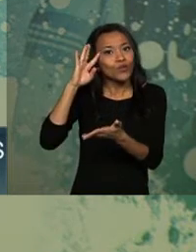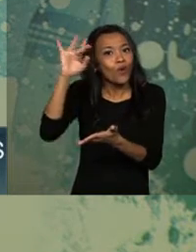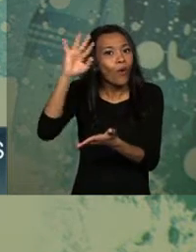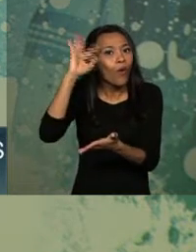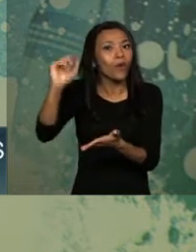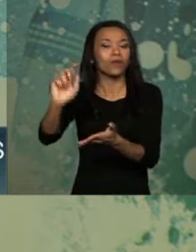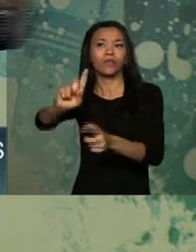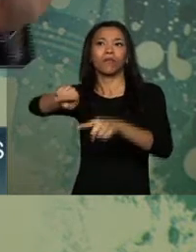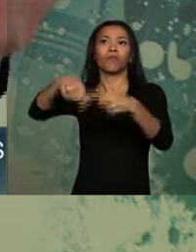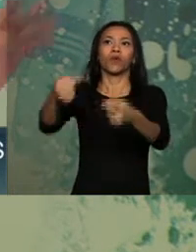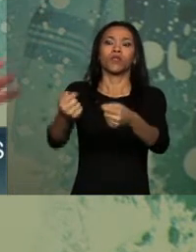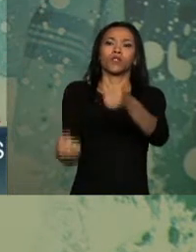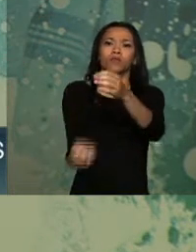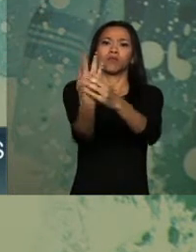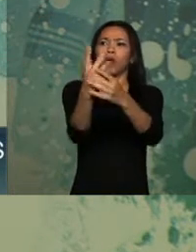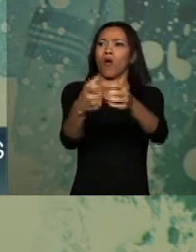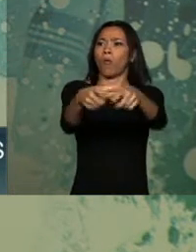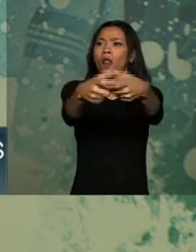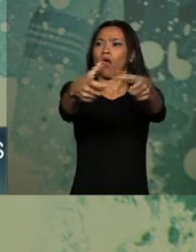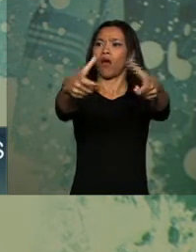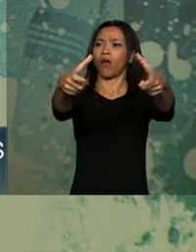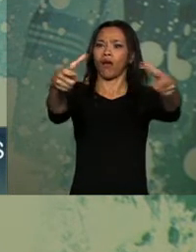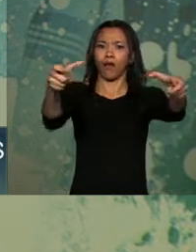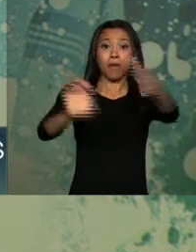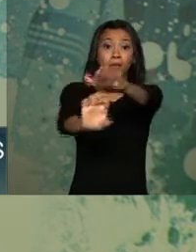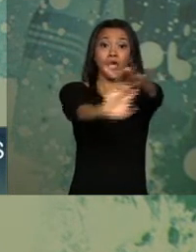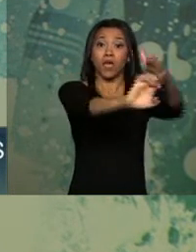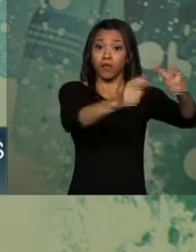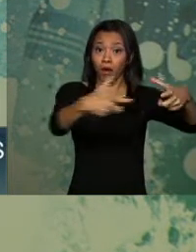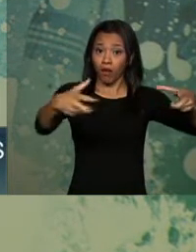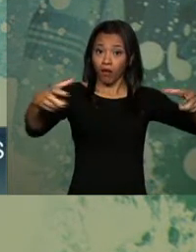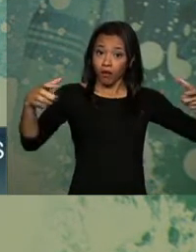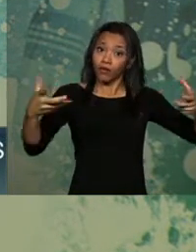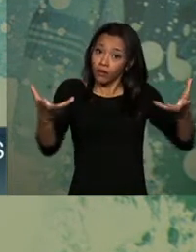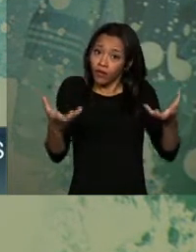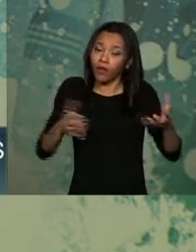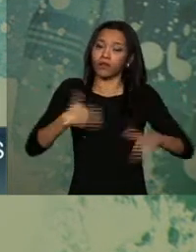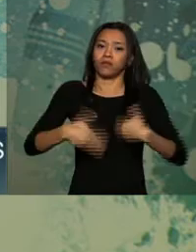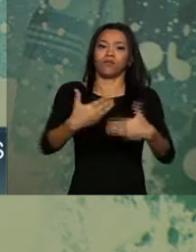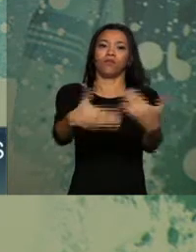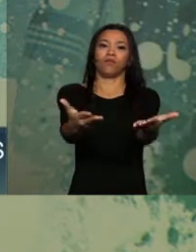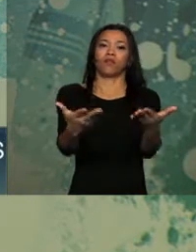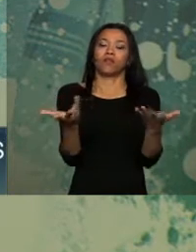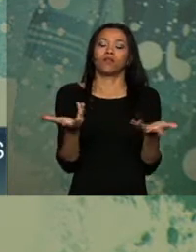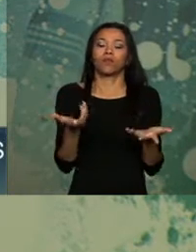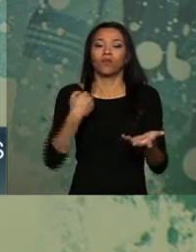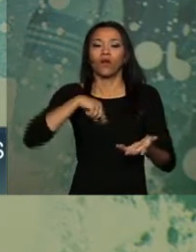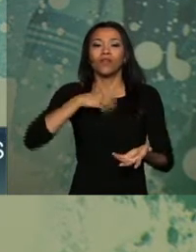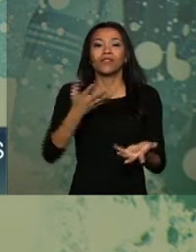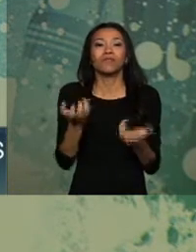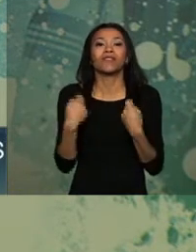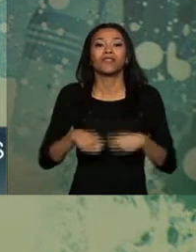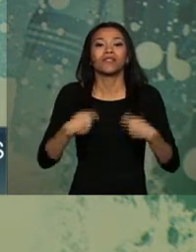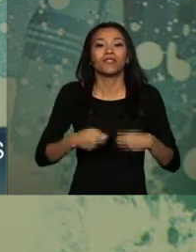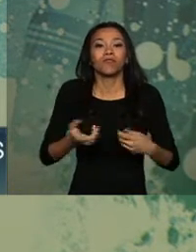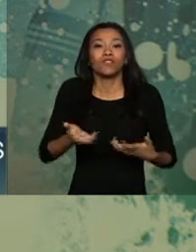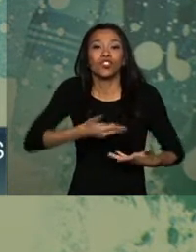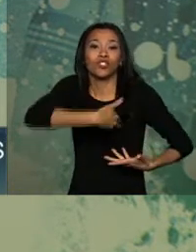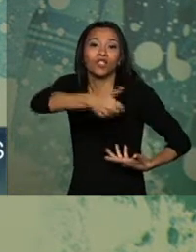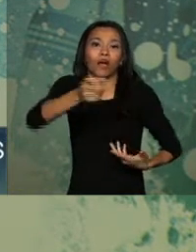ser grande. Ele não tem limite. Ele quer crescer. E o que nós precisamos é tirar o medo de